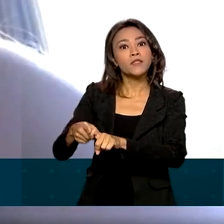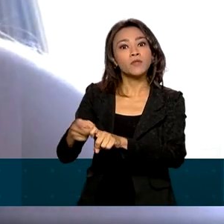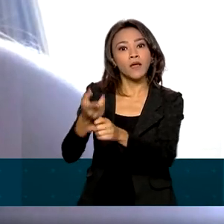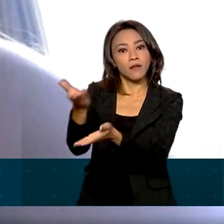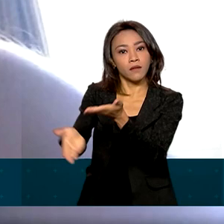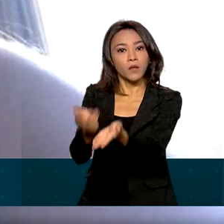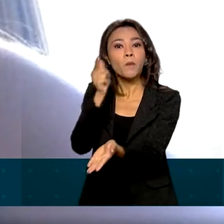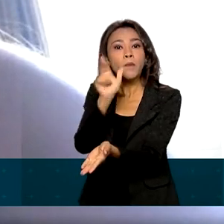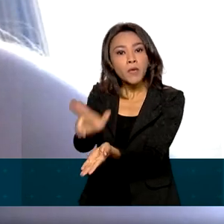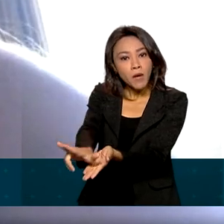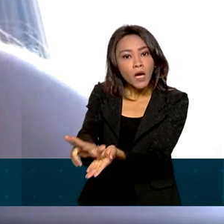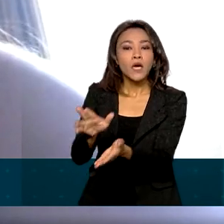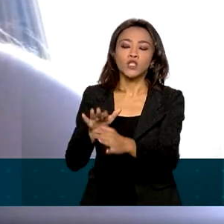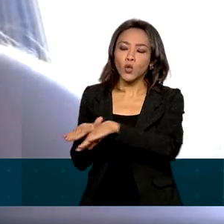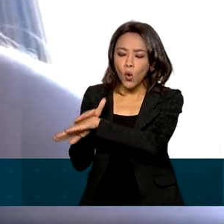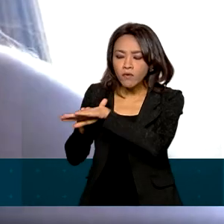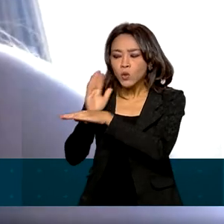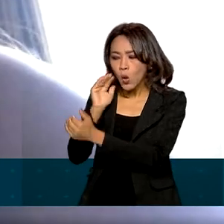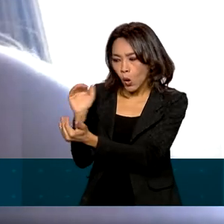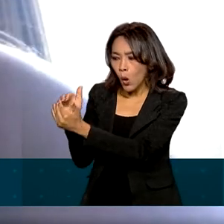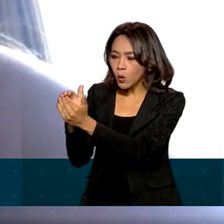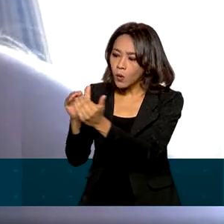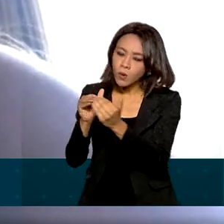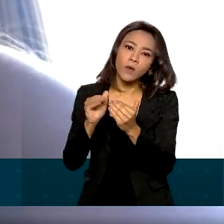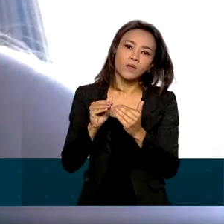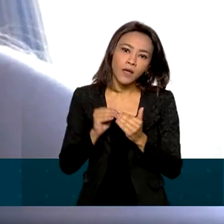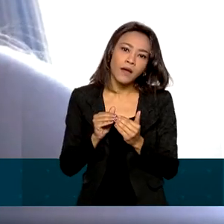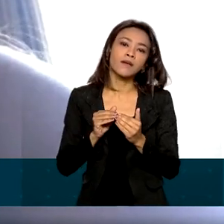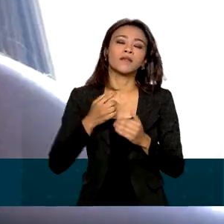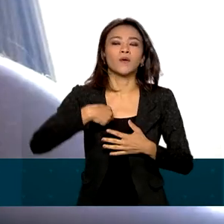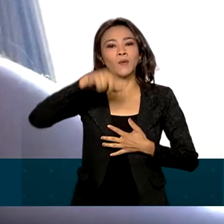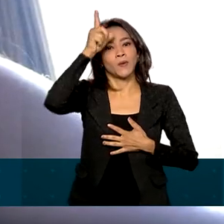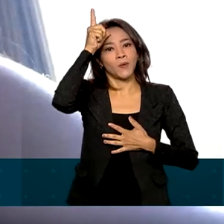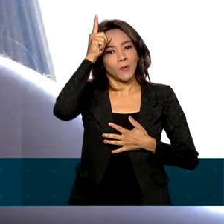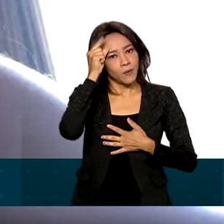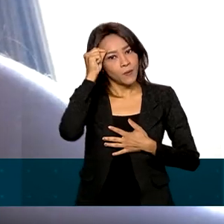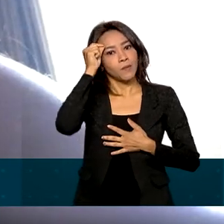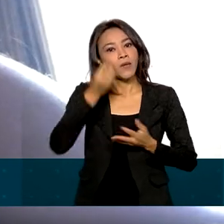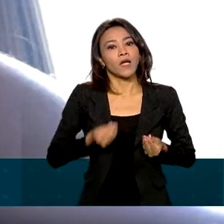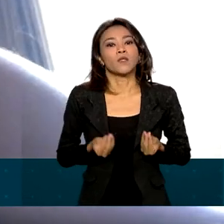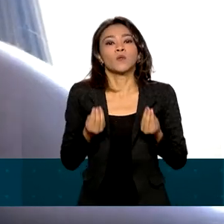conversou e os meus pais concordaram que me trouxe um alívio muito grande. A